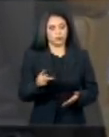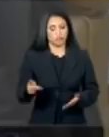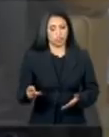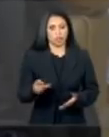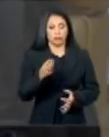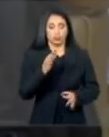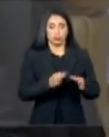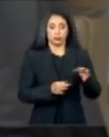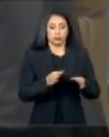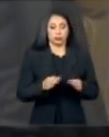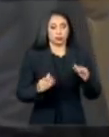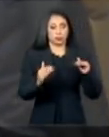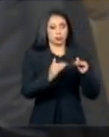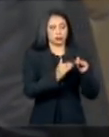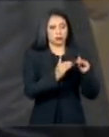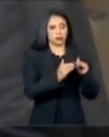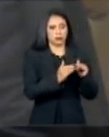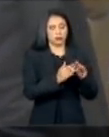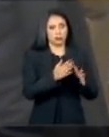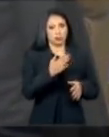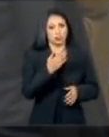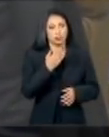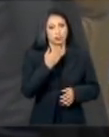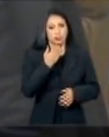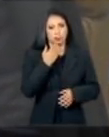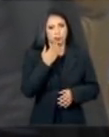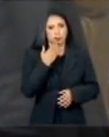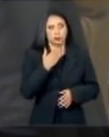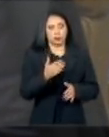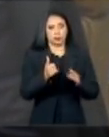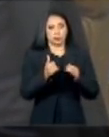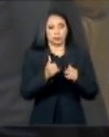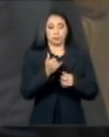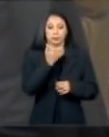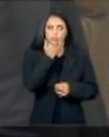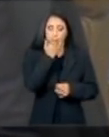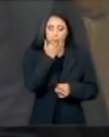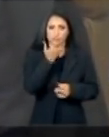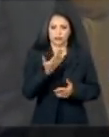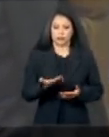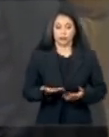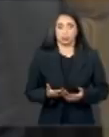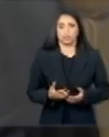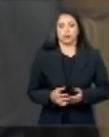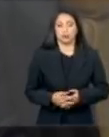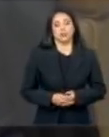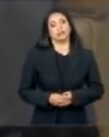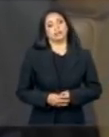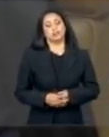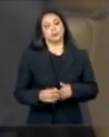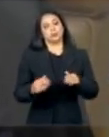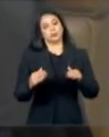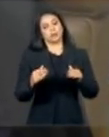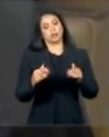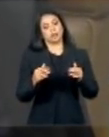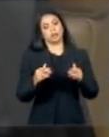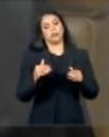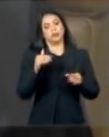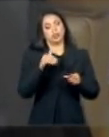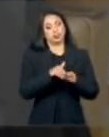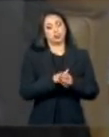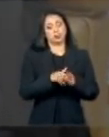que o acompanham peço vênia para é na linha do substancioso voto